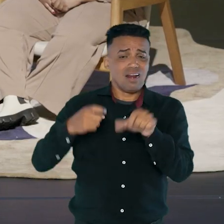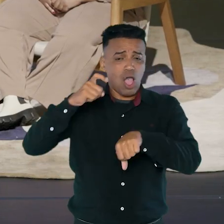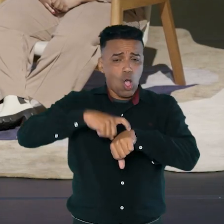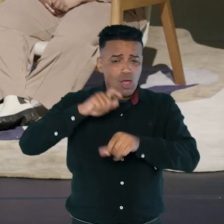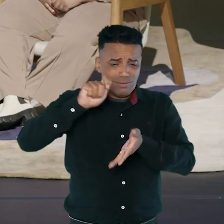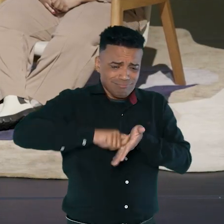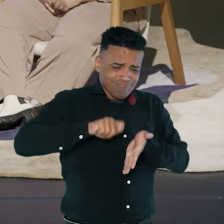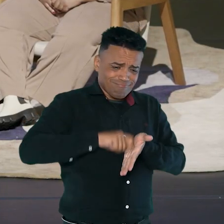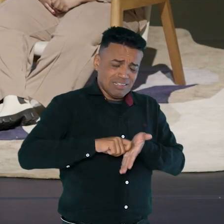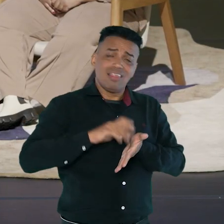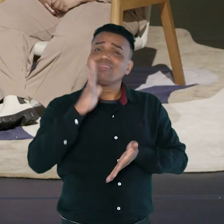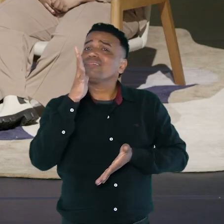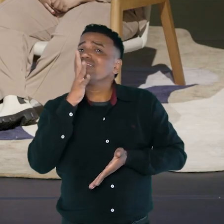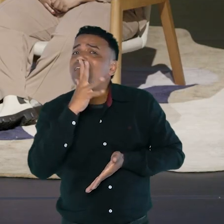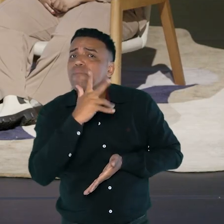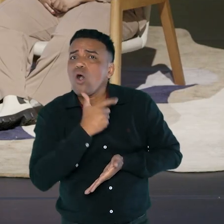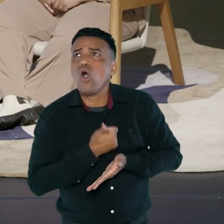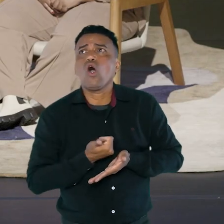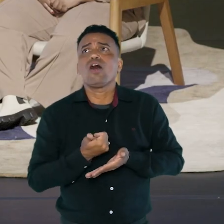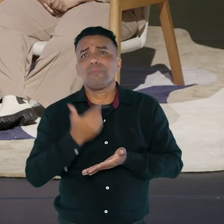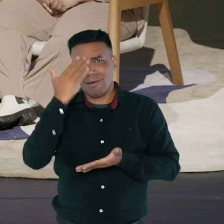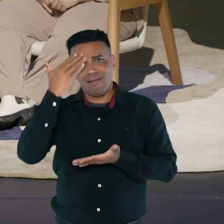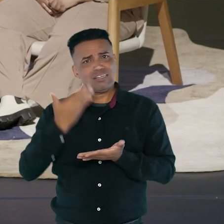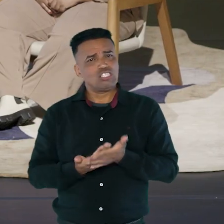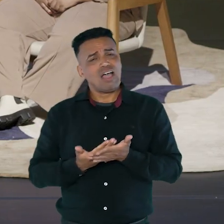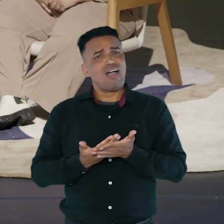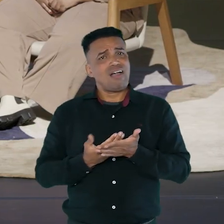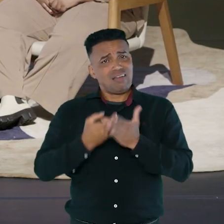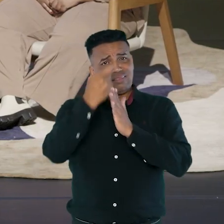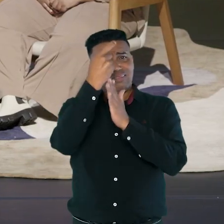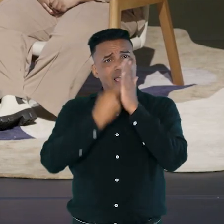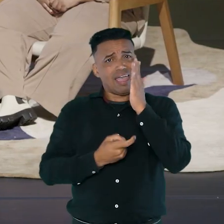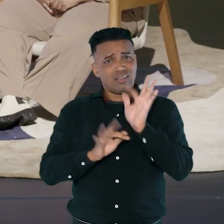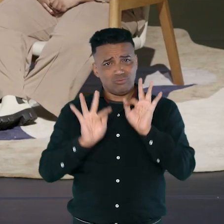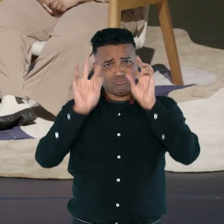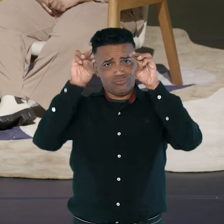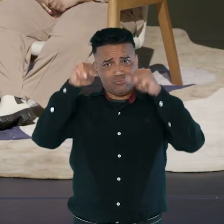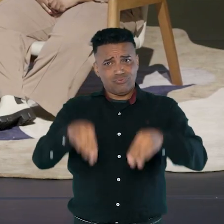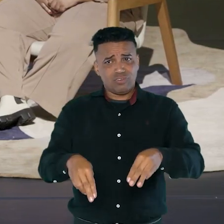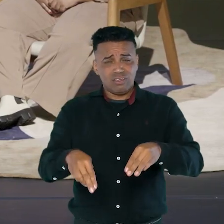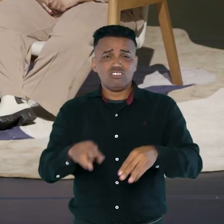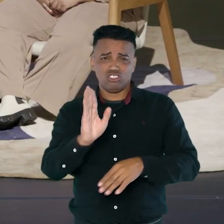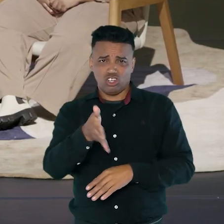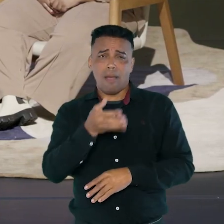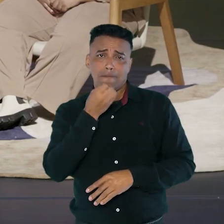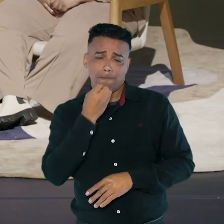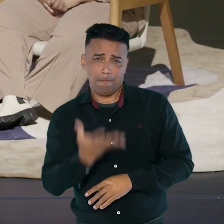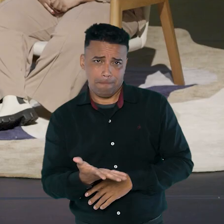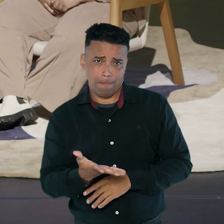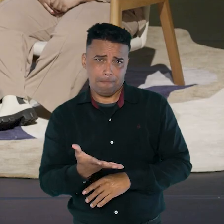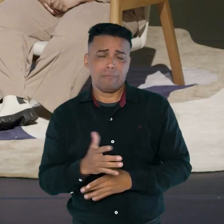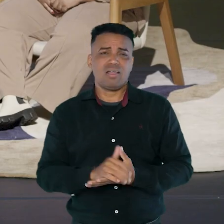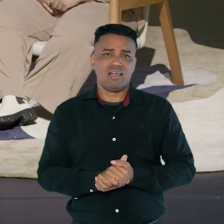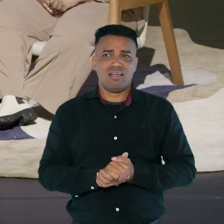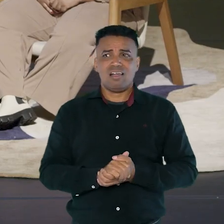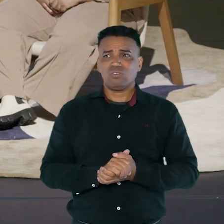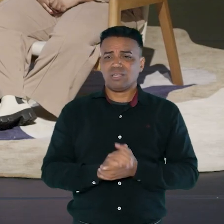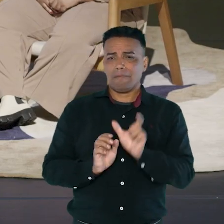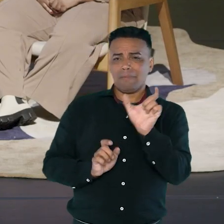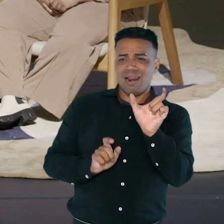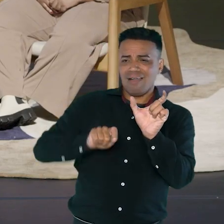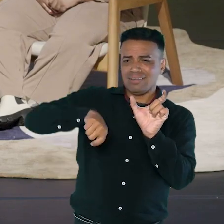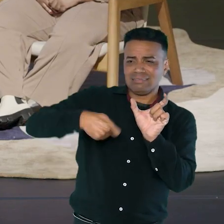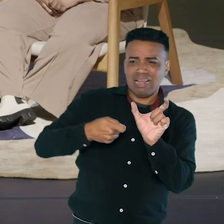está escrevendo. Você demora muito para acreditar que o seu poema acabou ou que está bom? Você garimpa demais